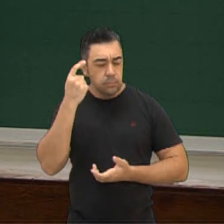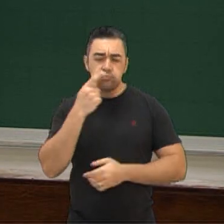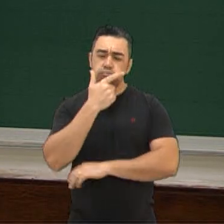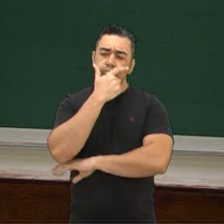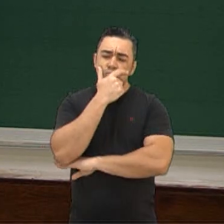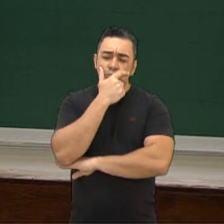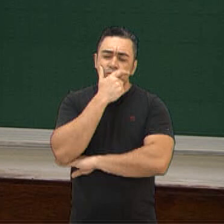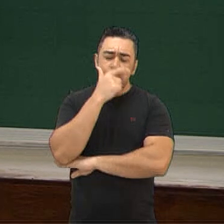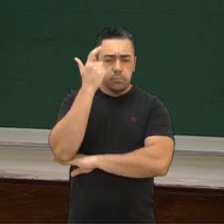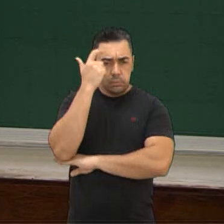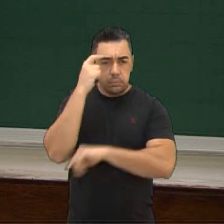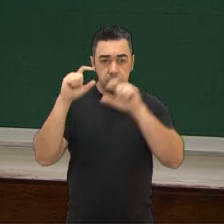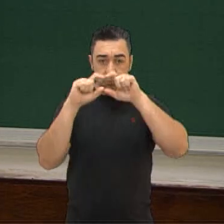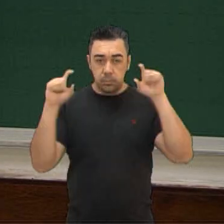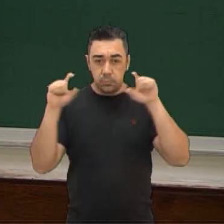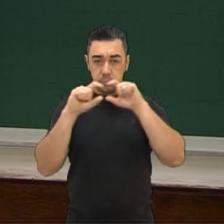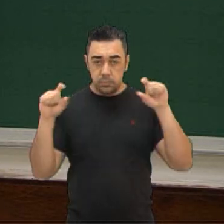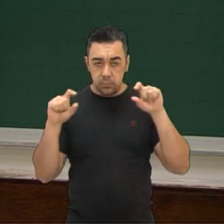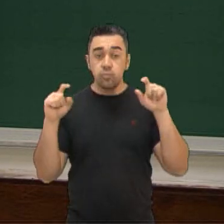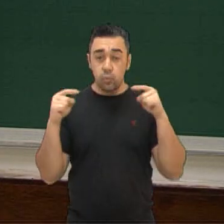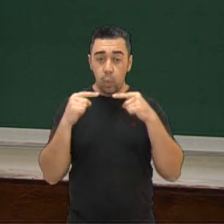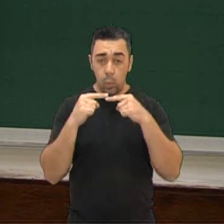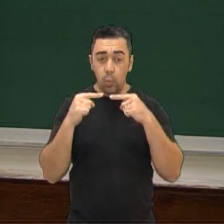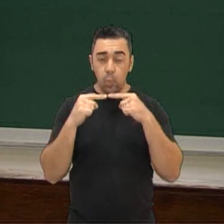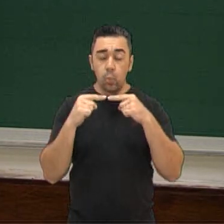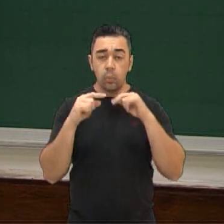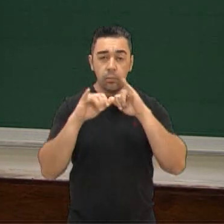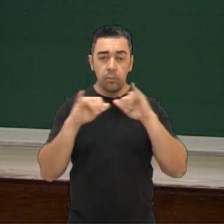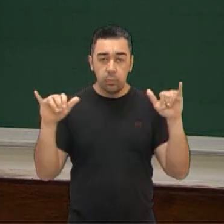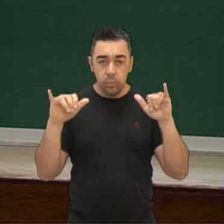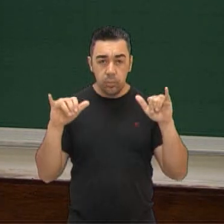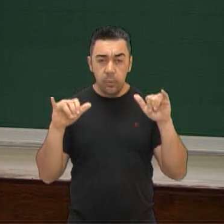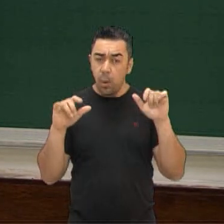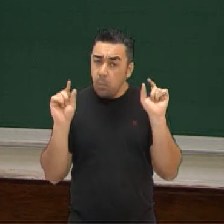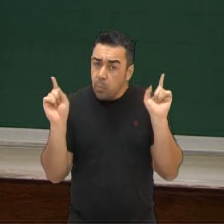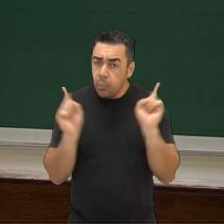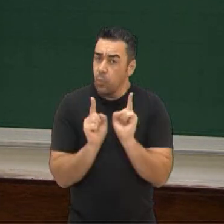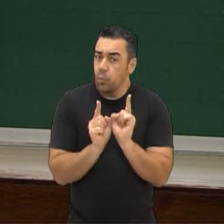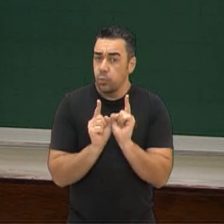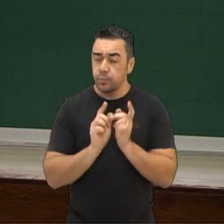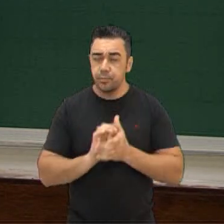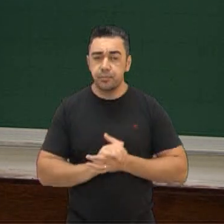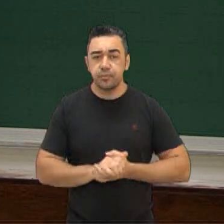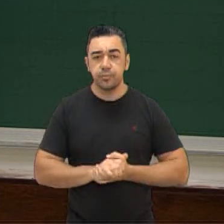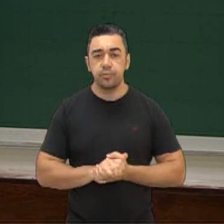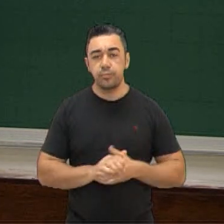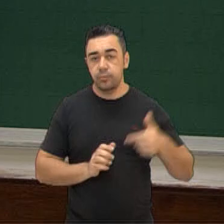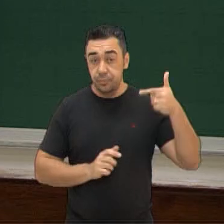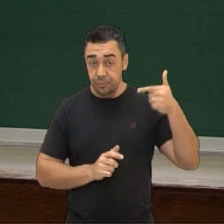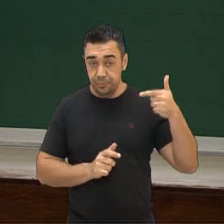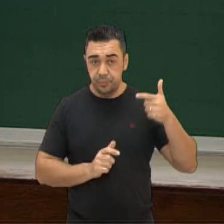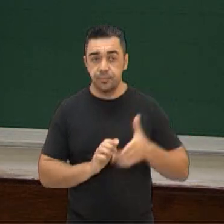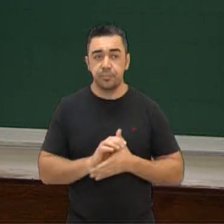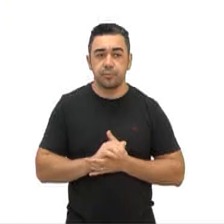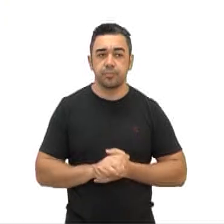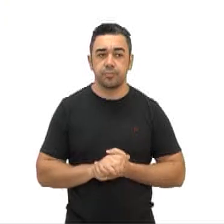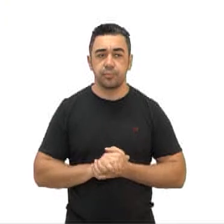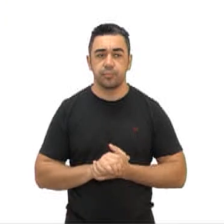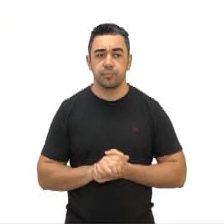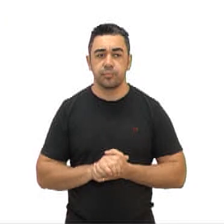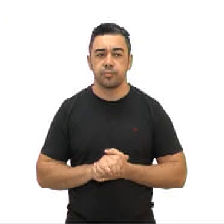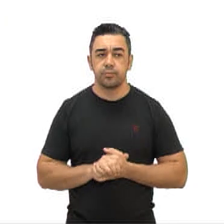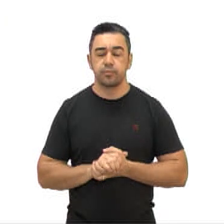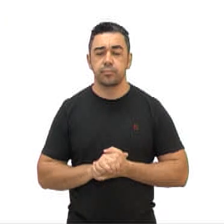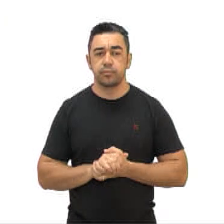título que combine com esse contexto, com essa notícia. Em poucas palavras, você vai criar o título. E o outro é sobre esse